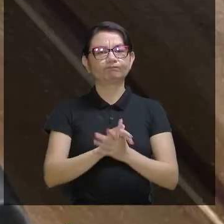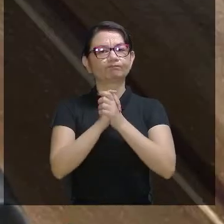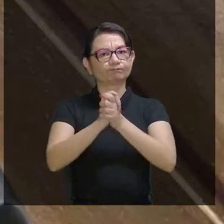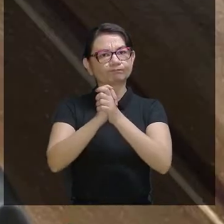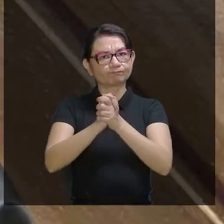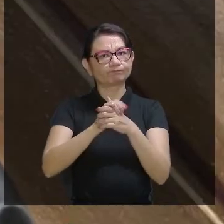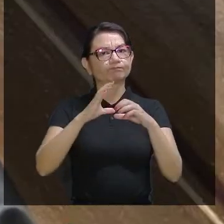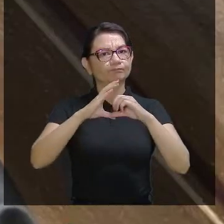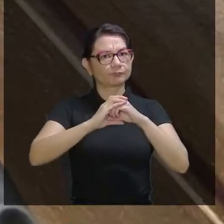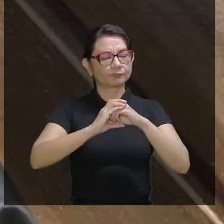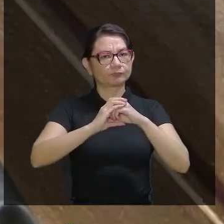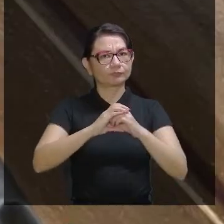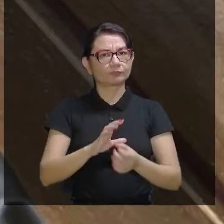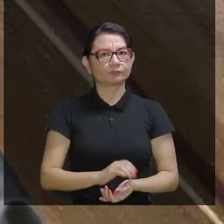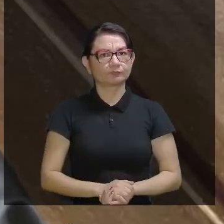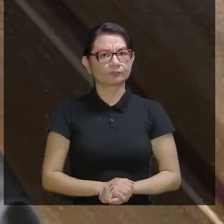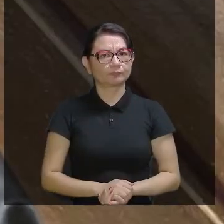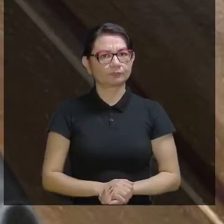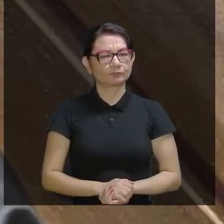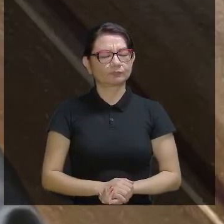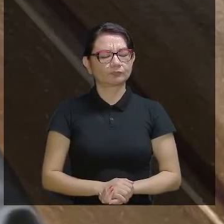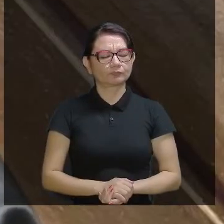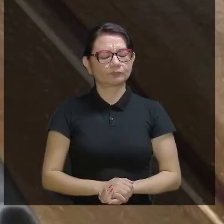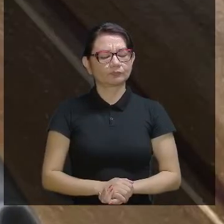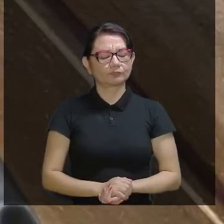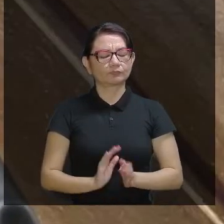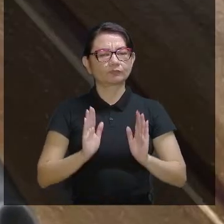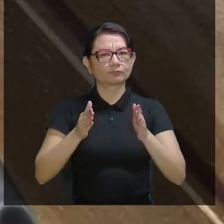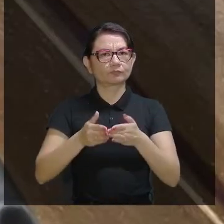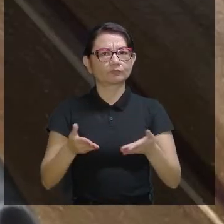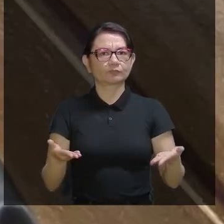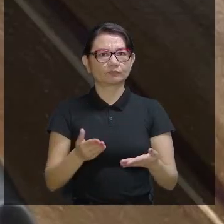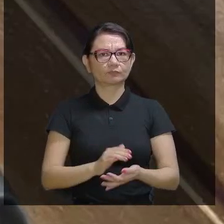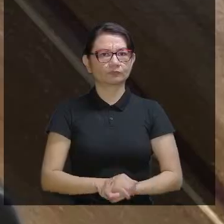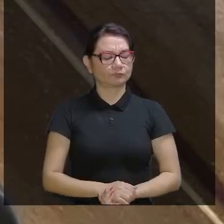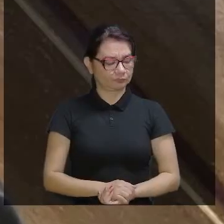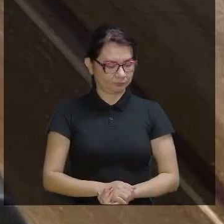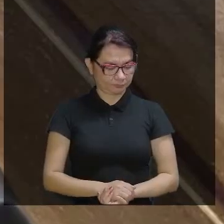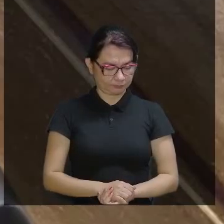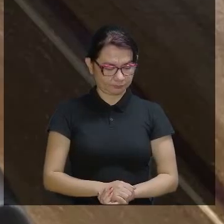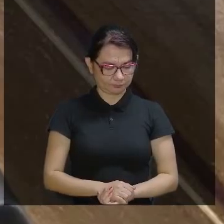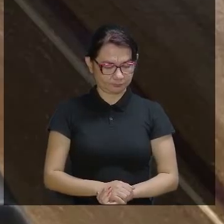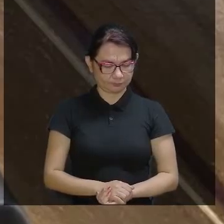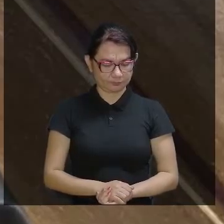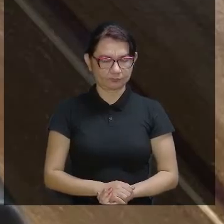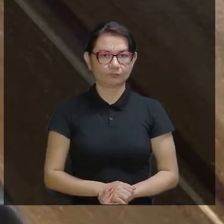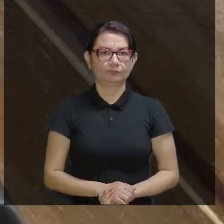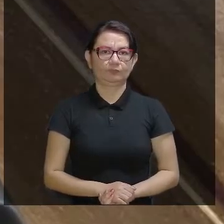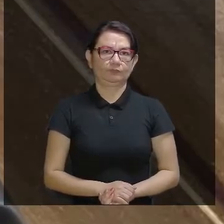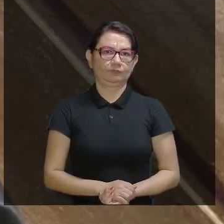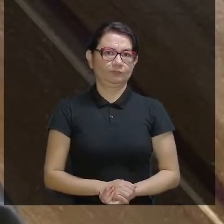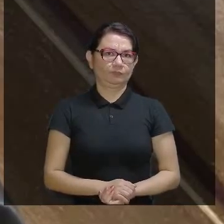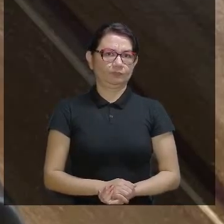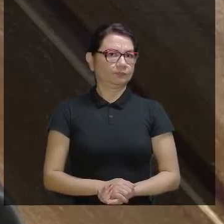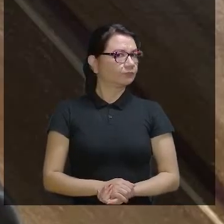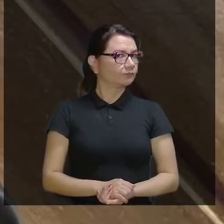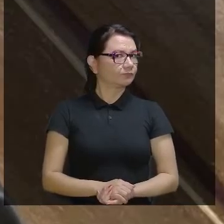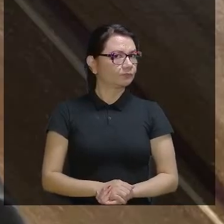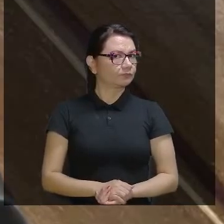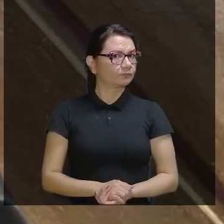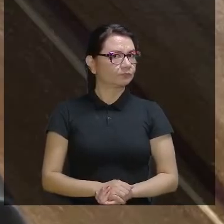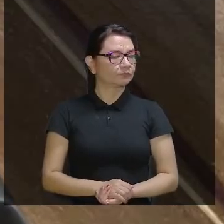o Tribunal Regional Eleitoral do Amapá, e especificamente nesse caso, e não vai aqui, usando a expressão comum, nenhuma rasgação de